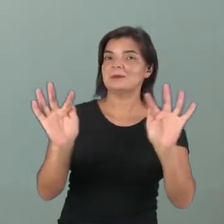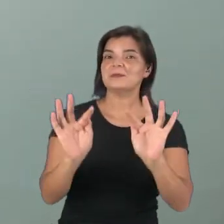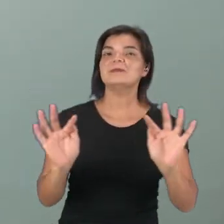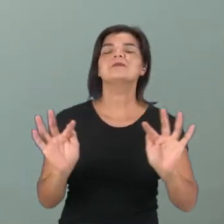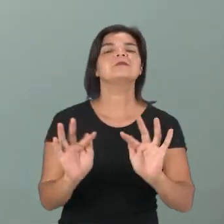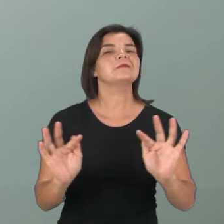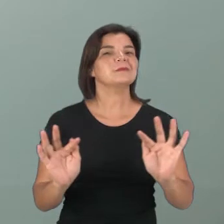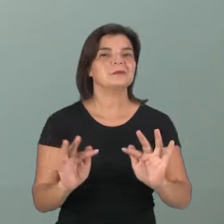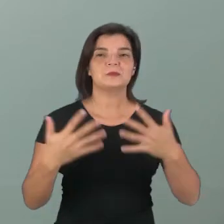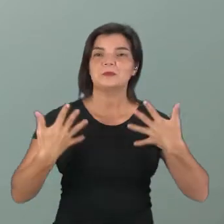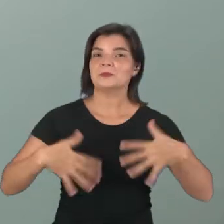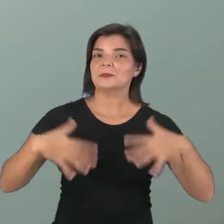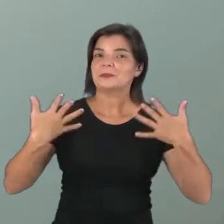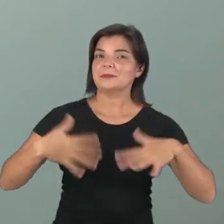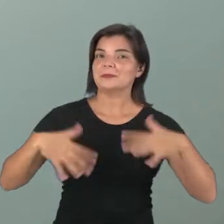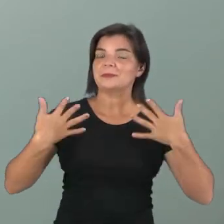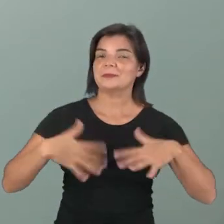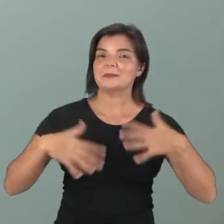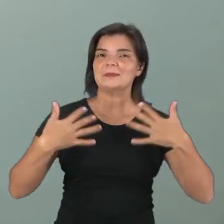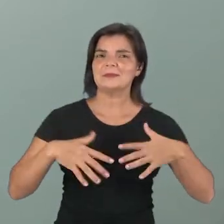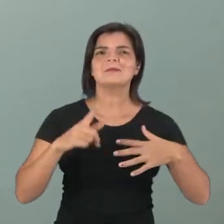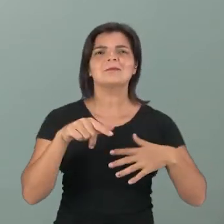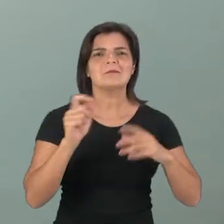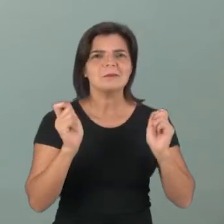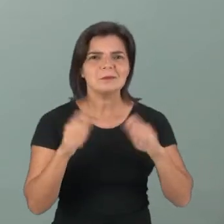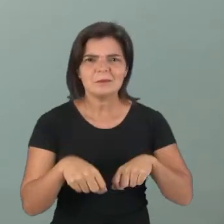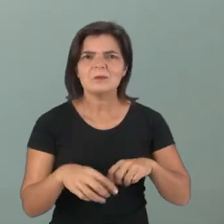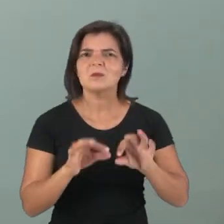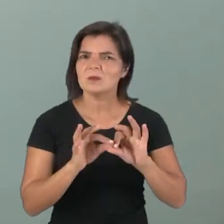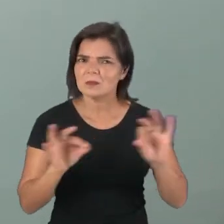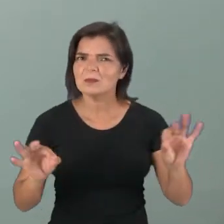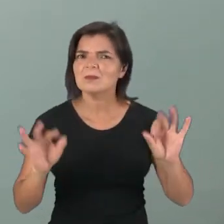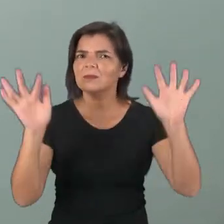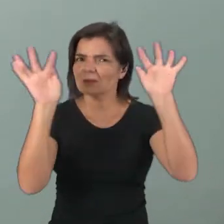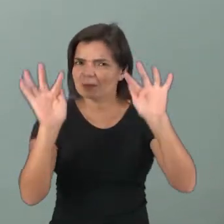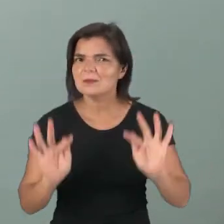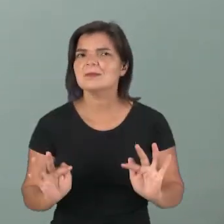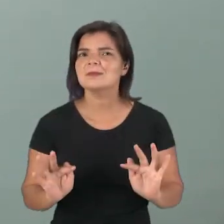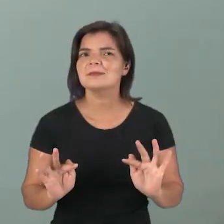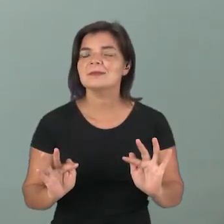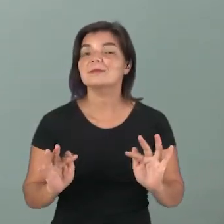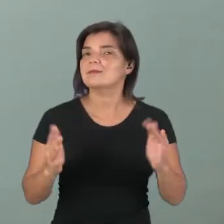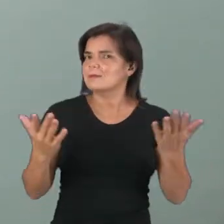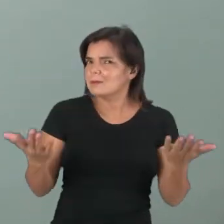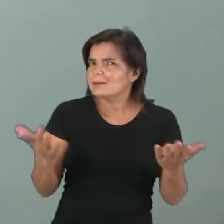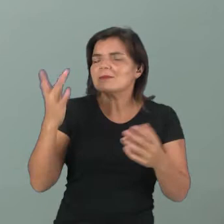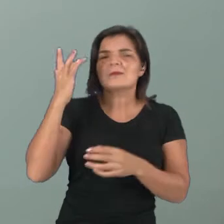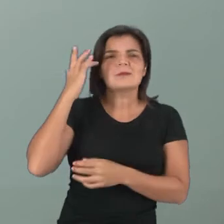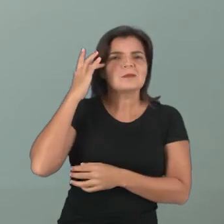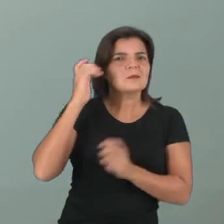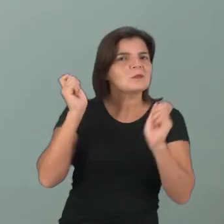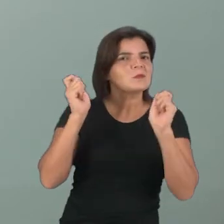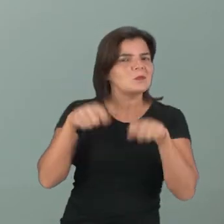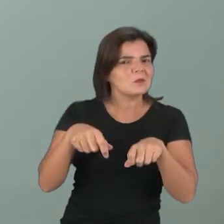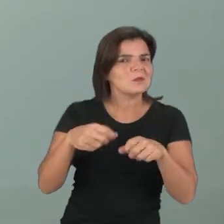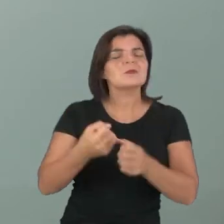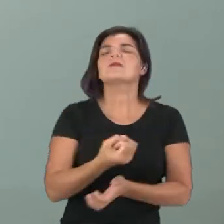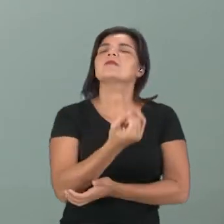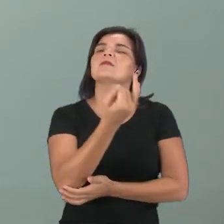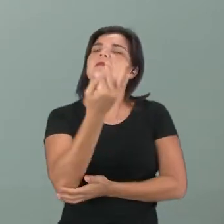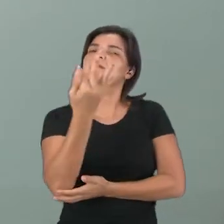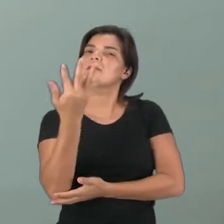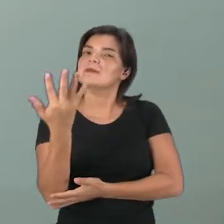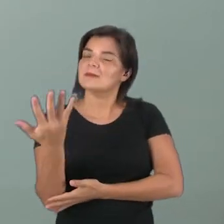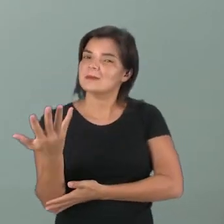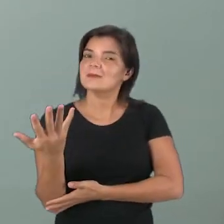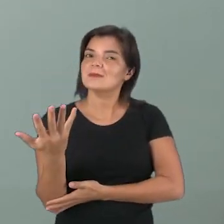felicidade, muita felicidade, é possível medir essa felicidade? Será que é possível contar